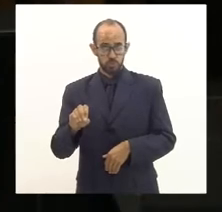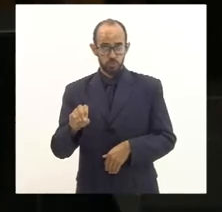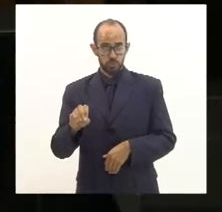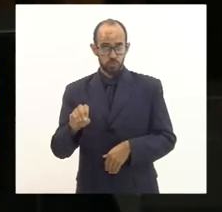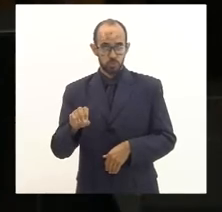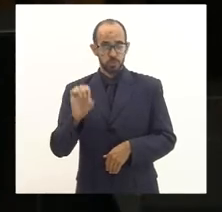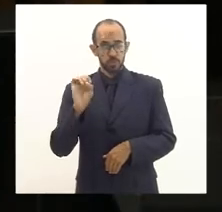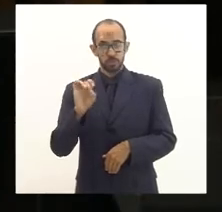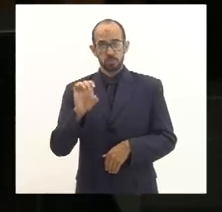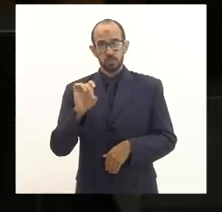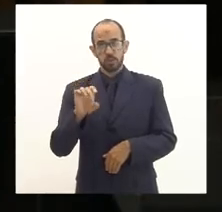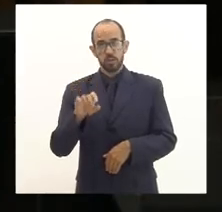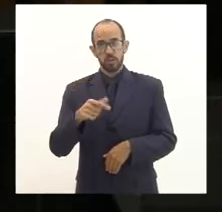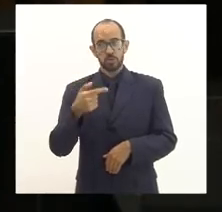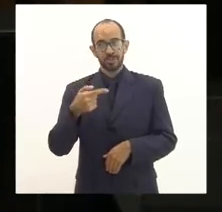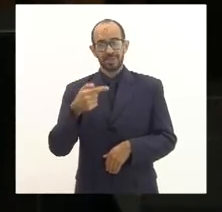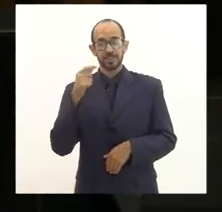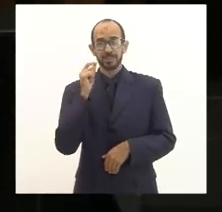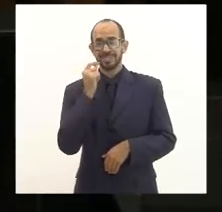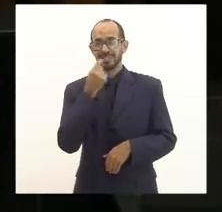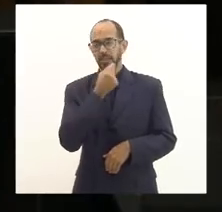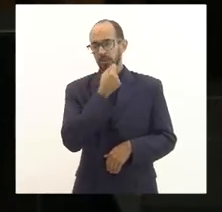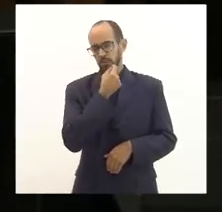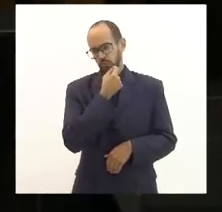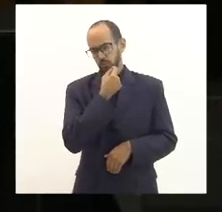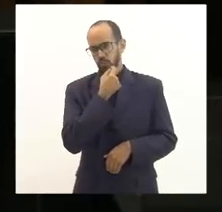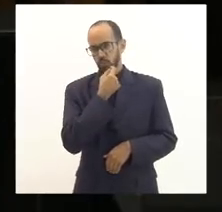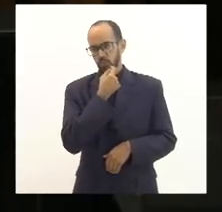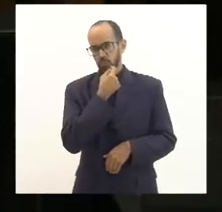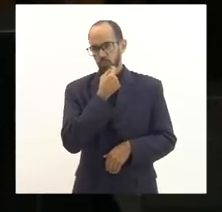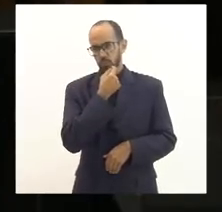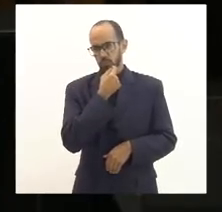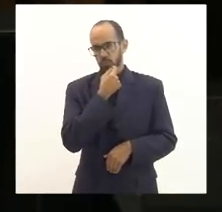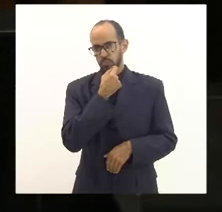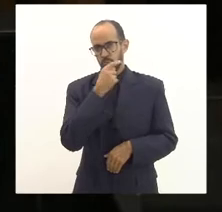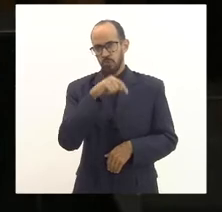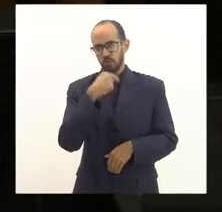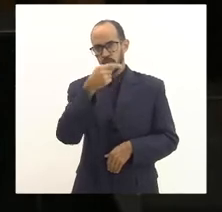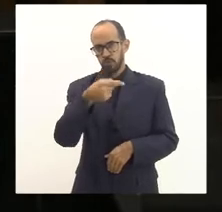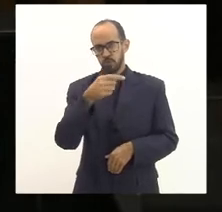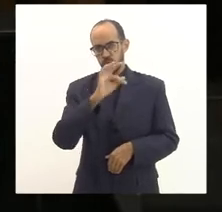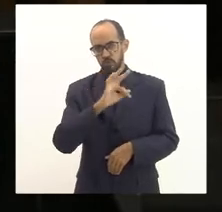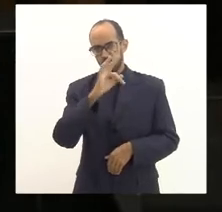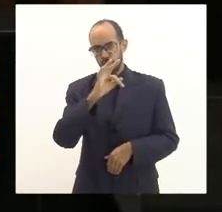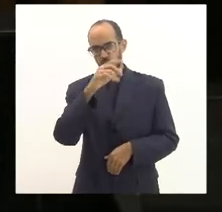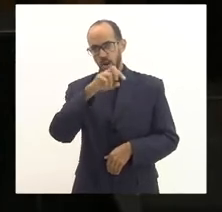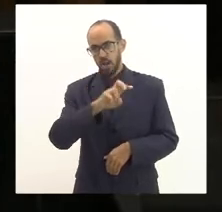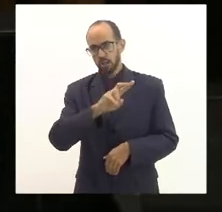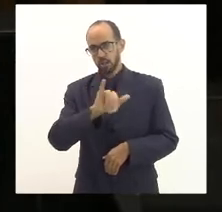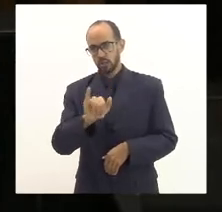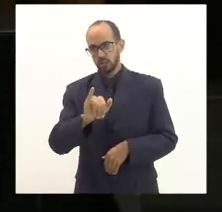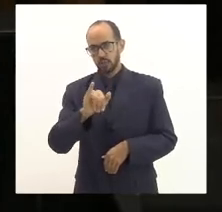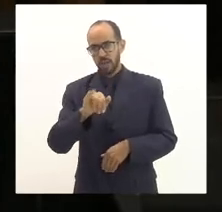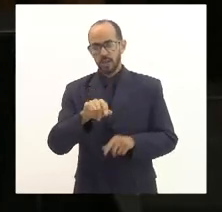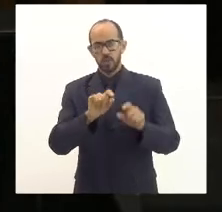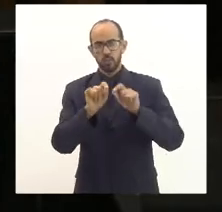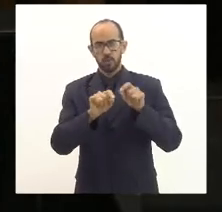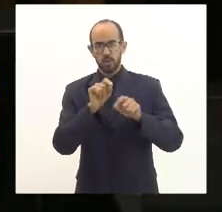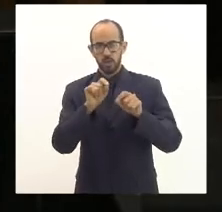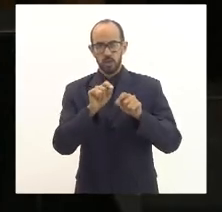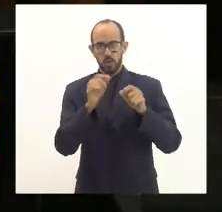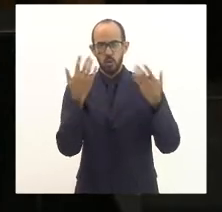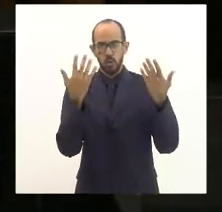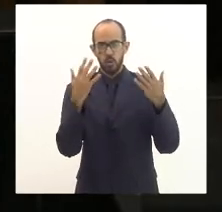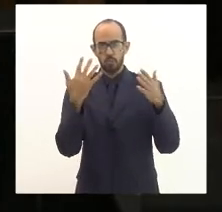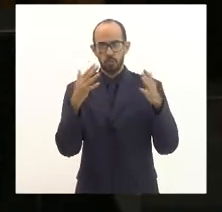especificamente no dia sete de setembro nós estaremos em tese comemorando